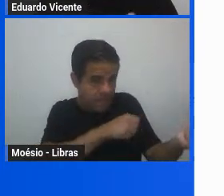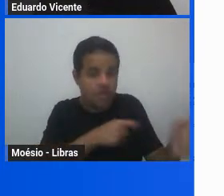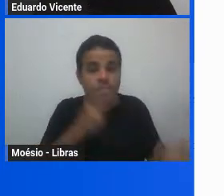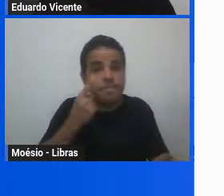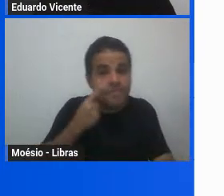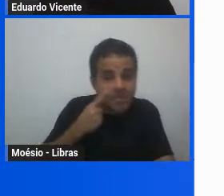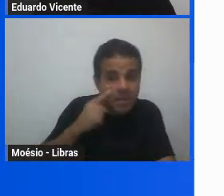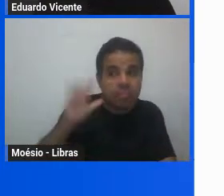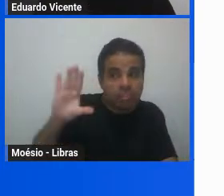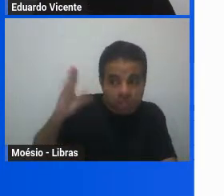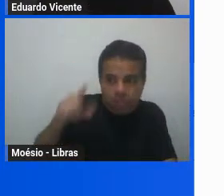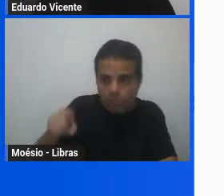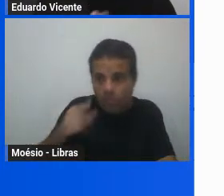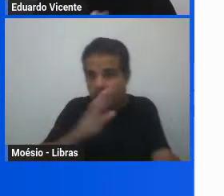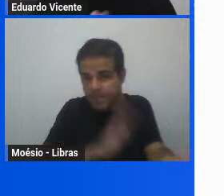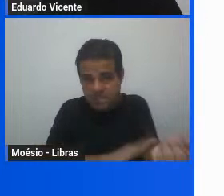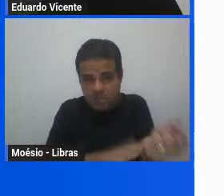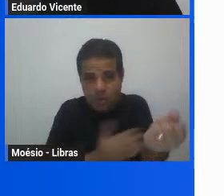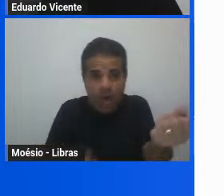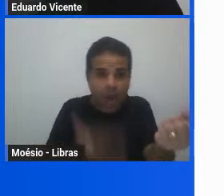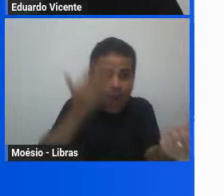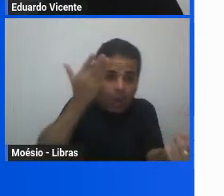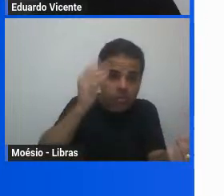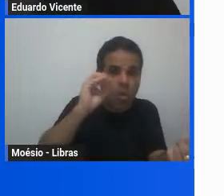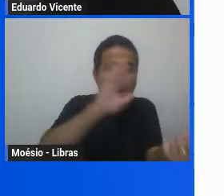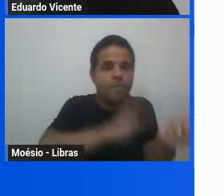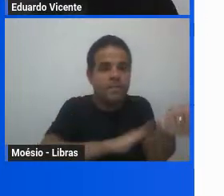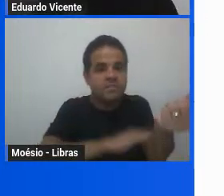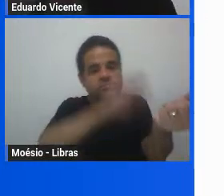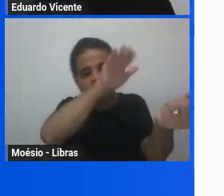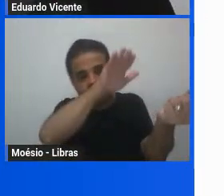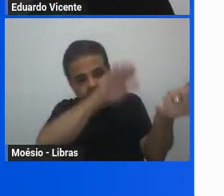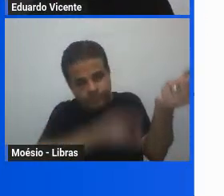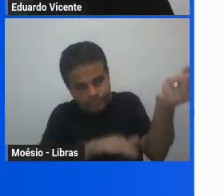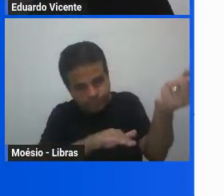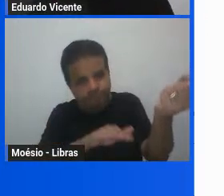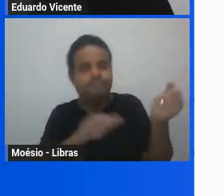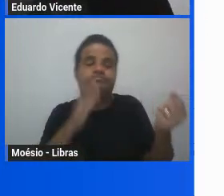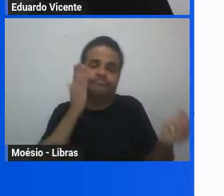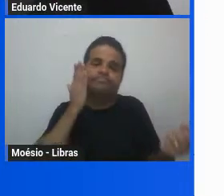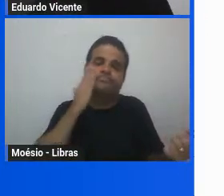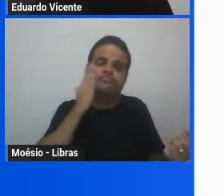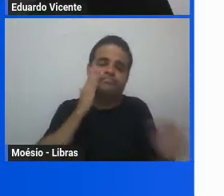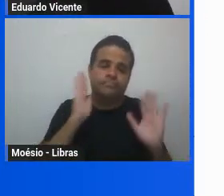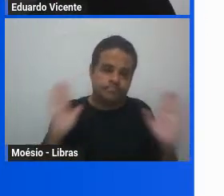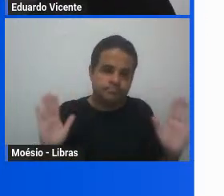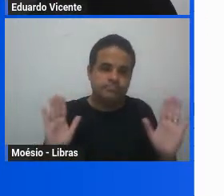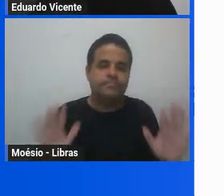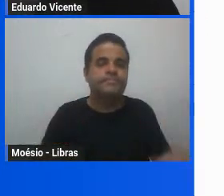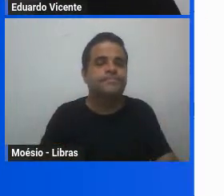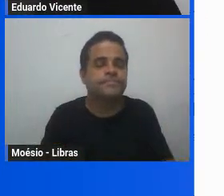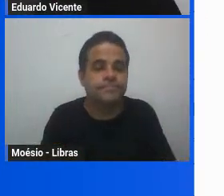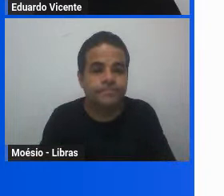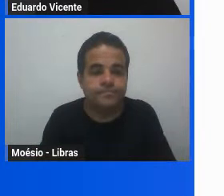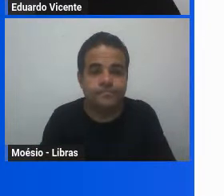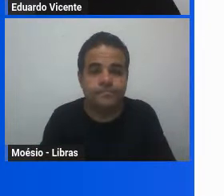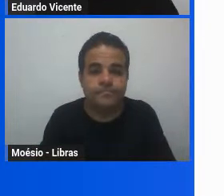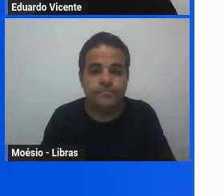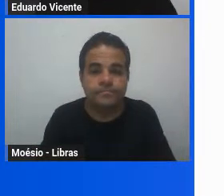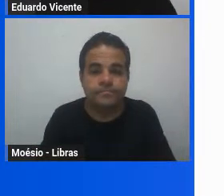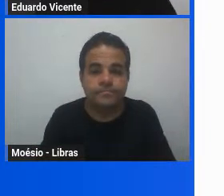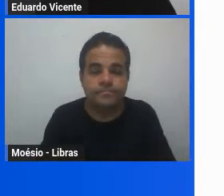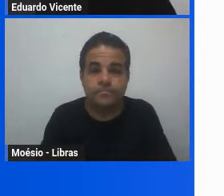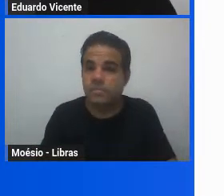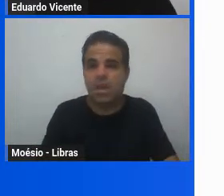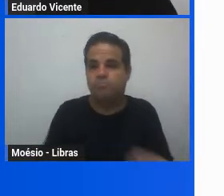entender se ele está com a pressão elevada, alta, ou a pressão baixa. Então, eu não